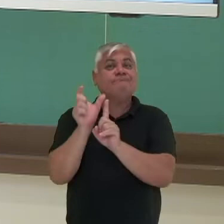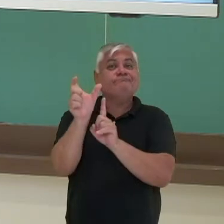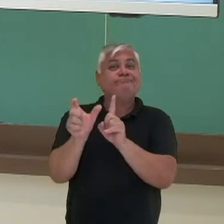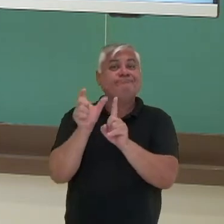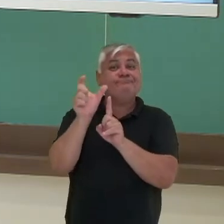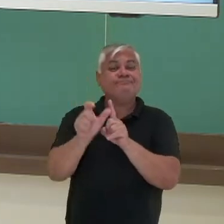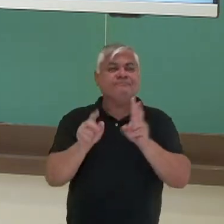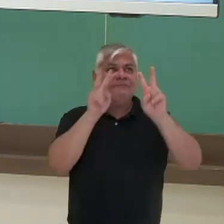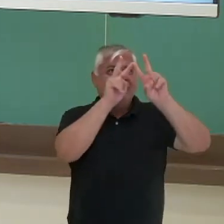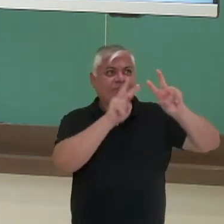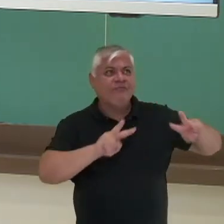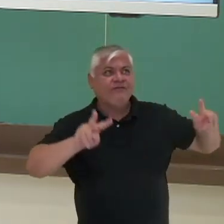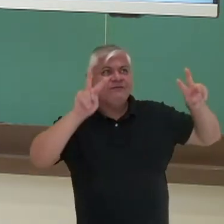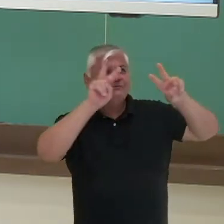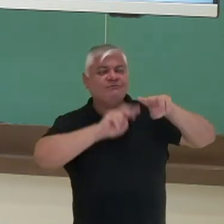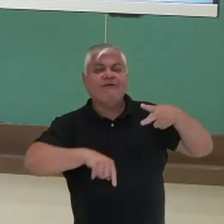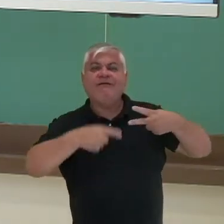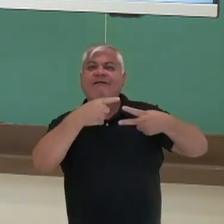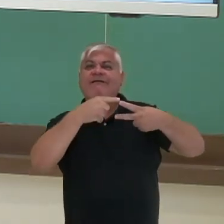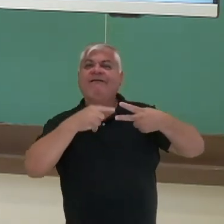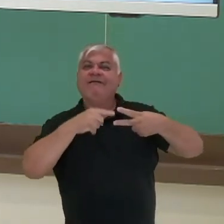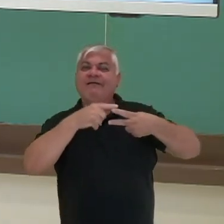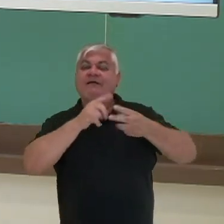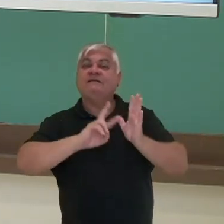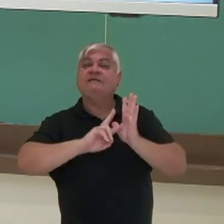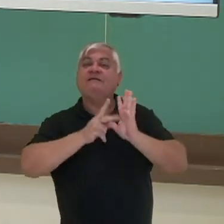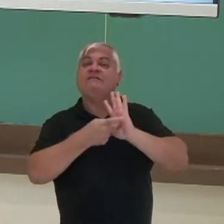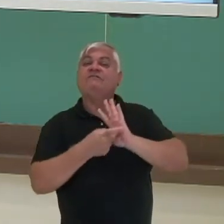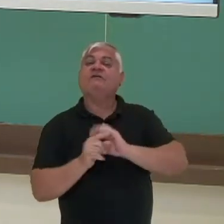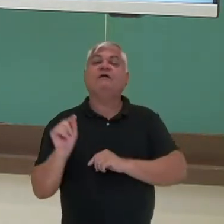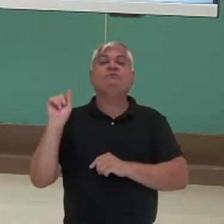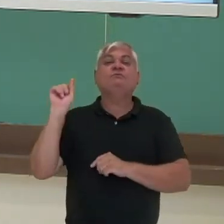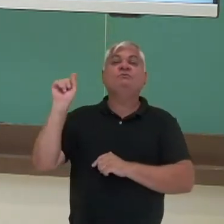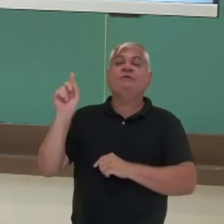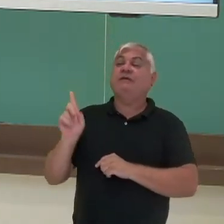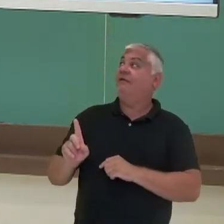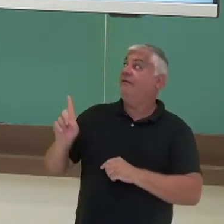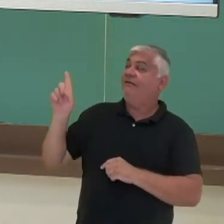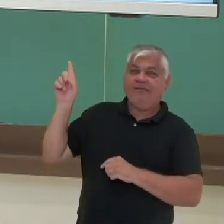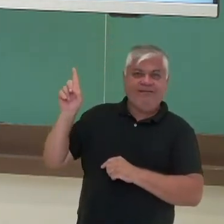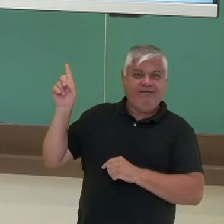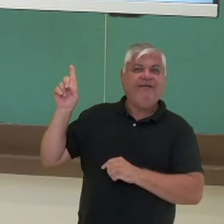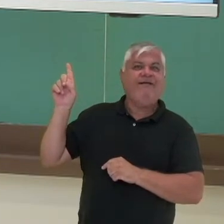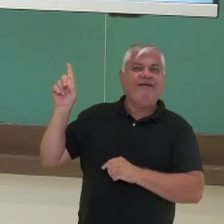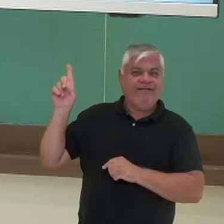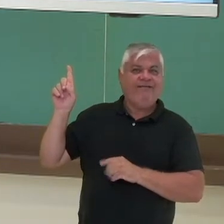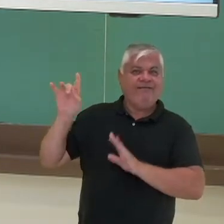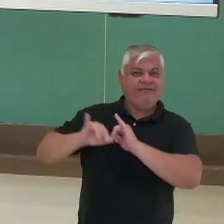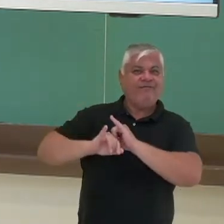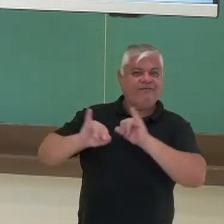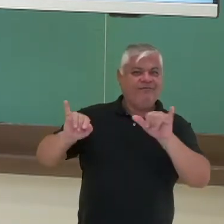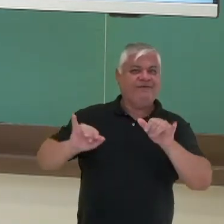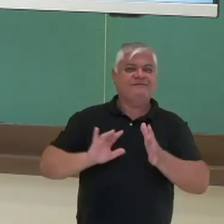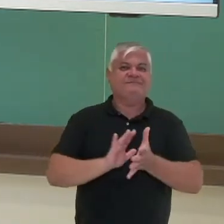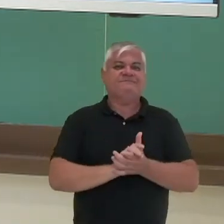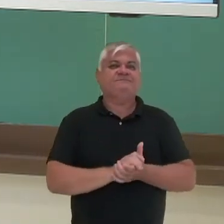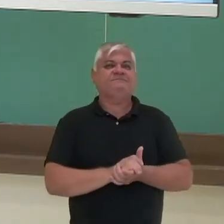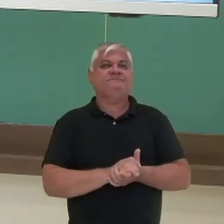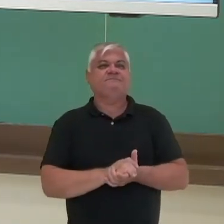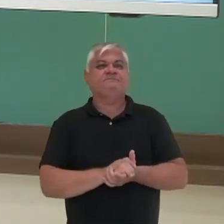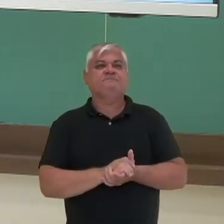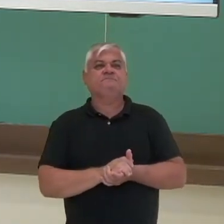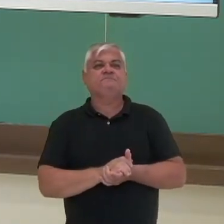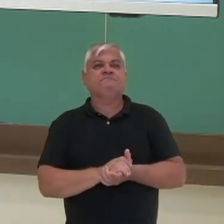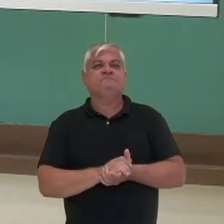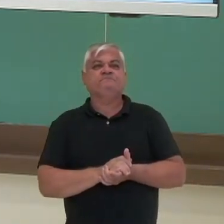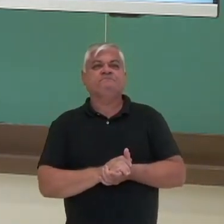leitor, quanto a dar significados àquele cartaz, né, aquelas informações apresentadas.